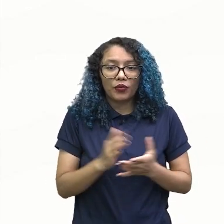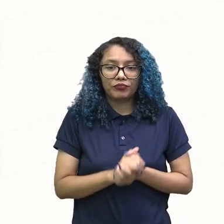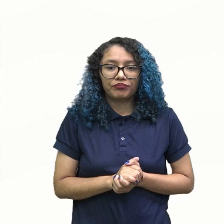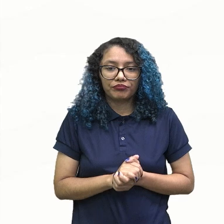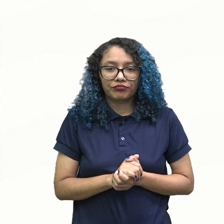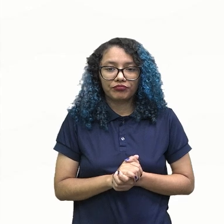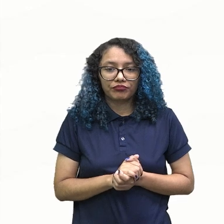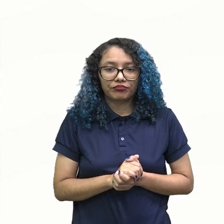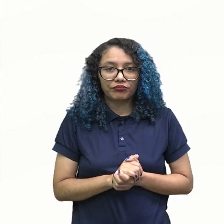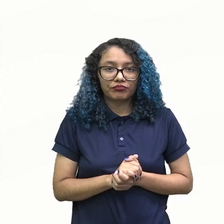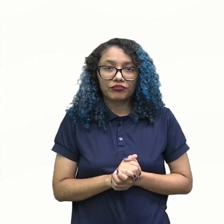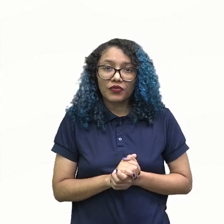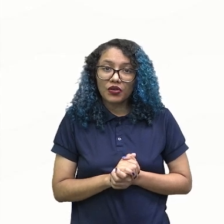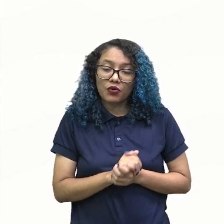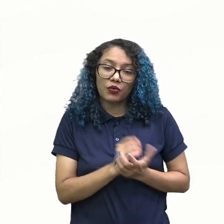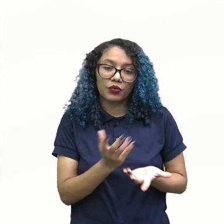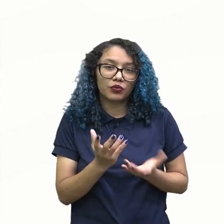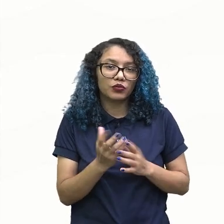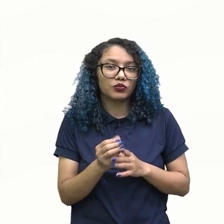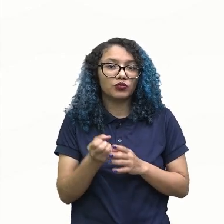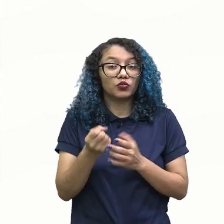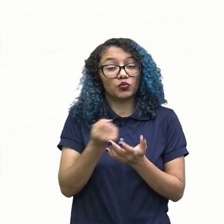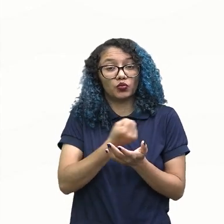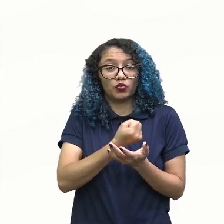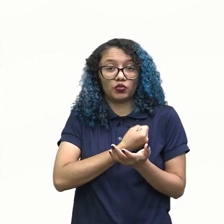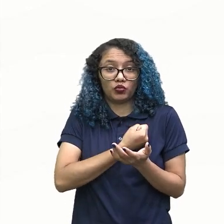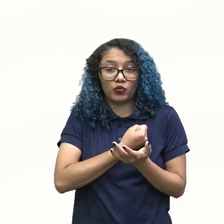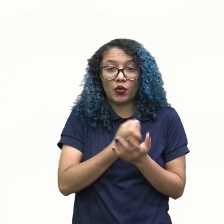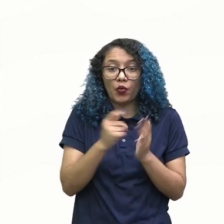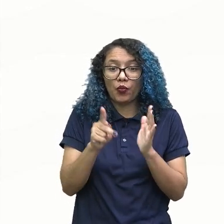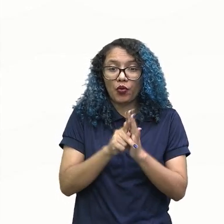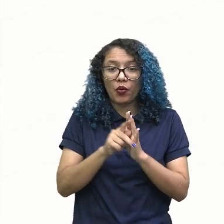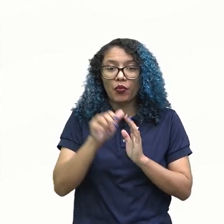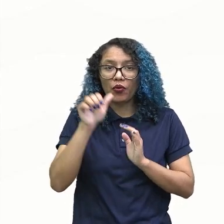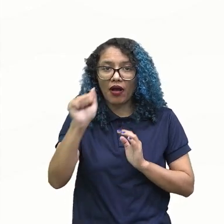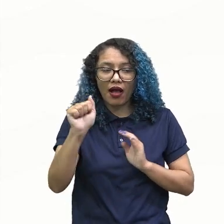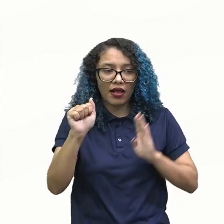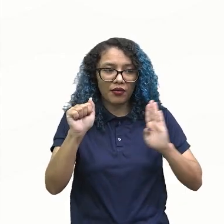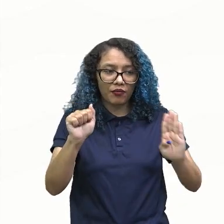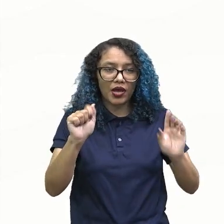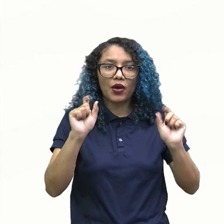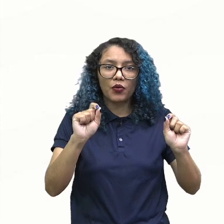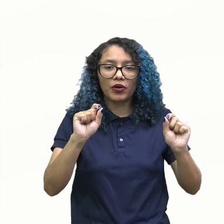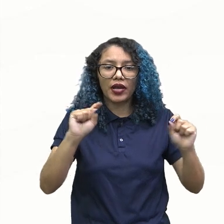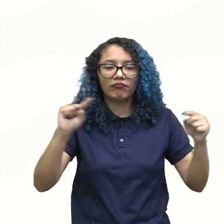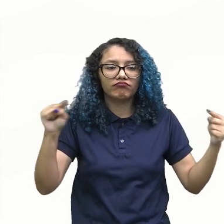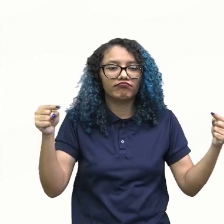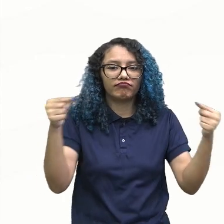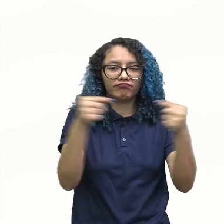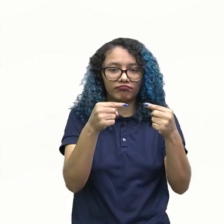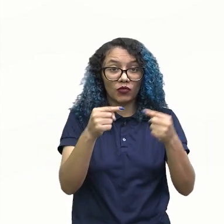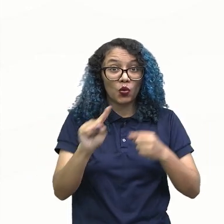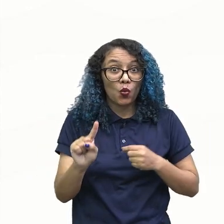vai se corresponder com um único elemento de B. Ele vai conversar com um único